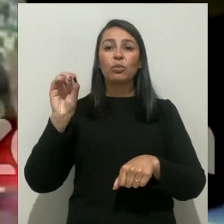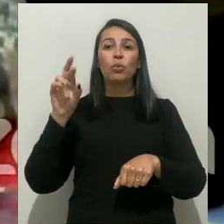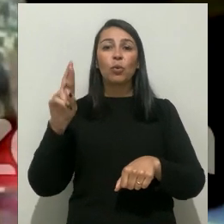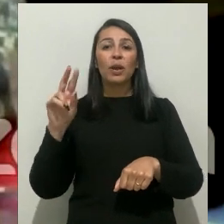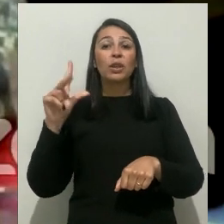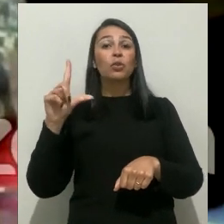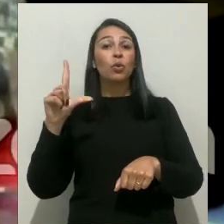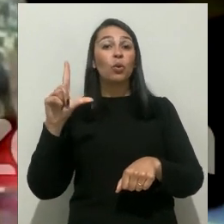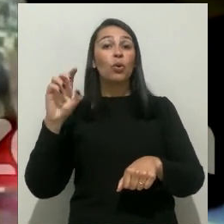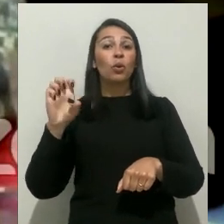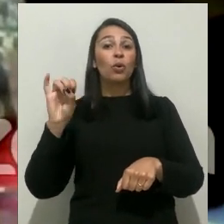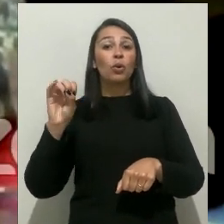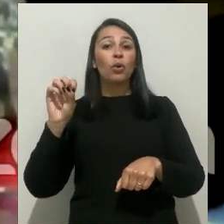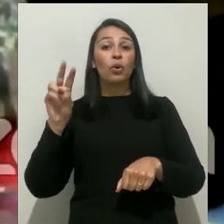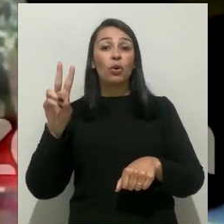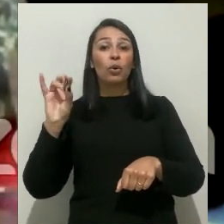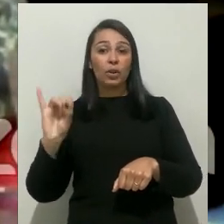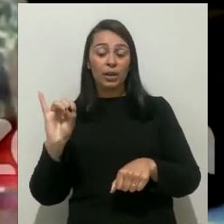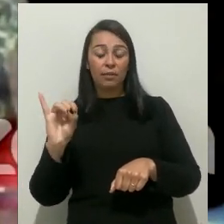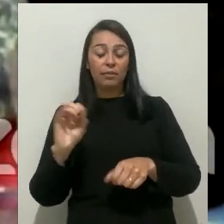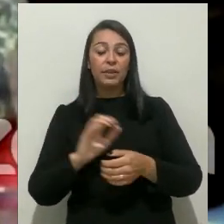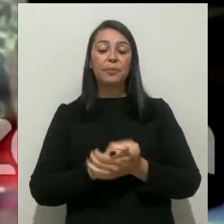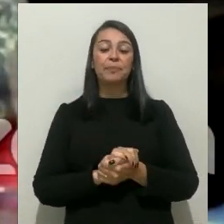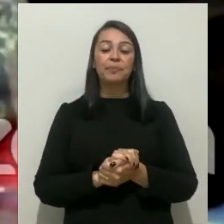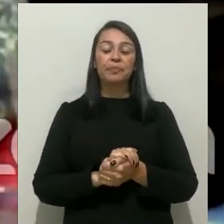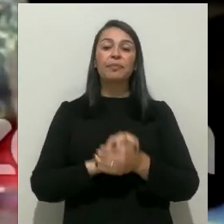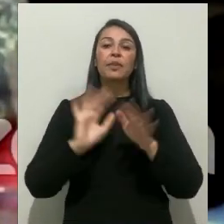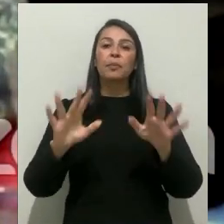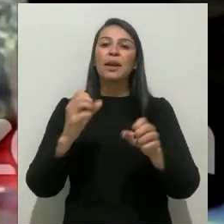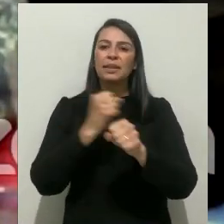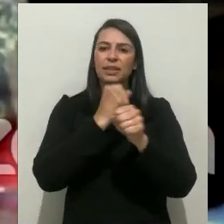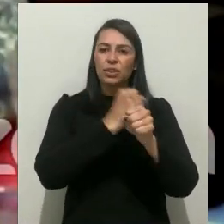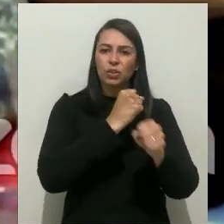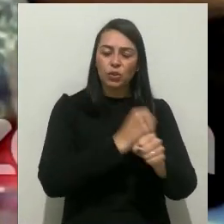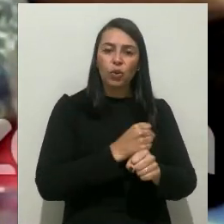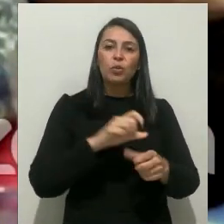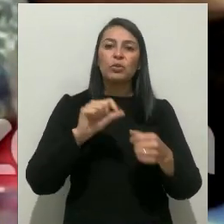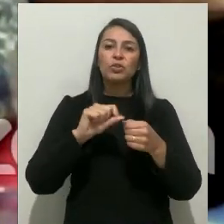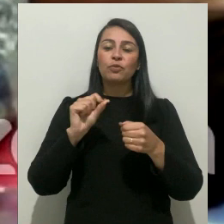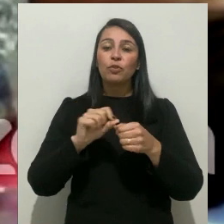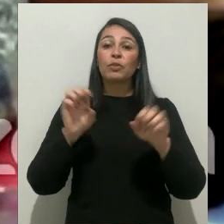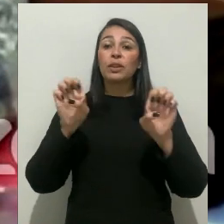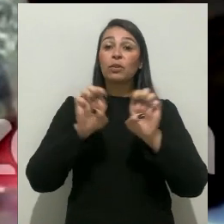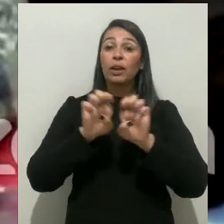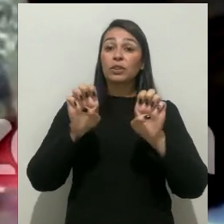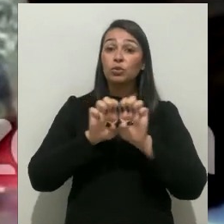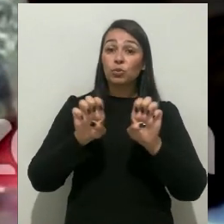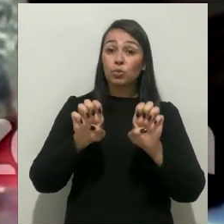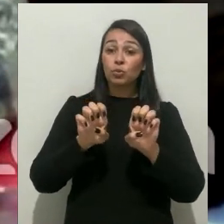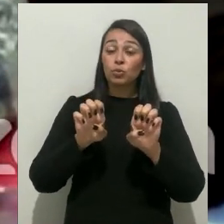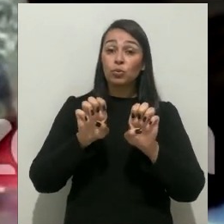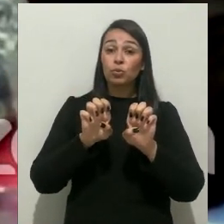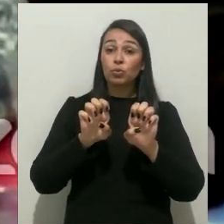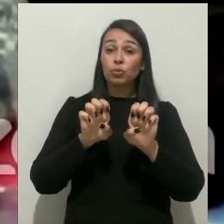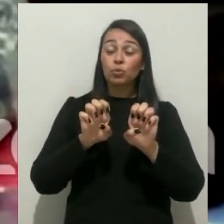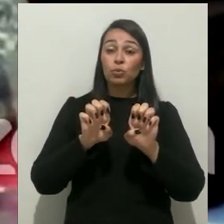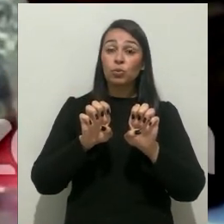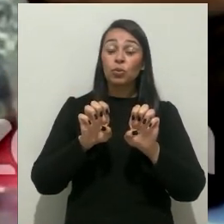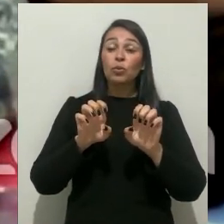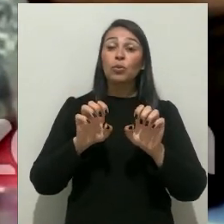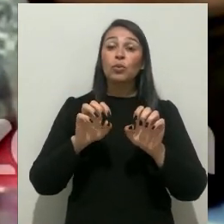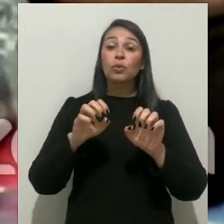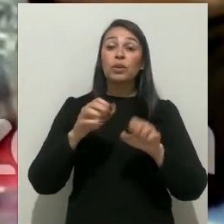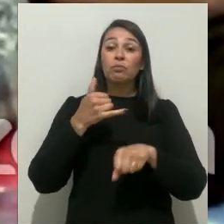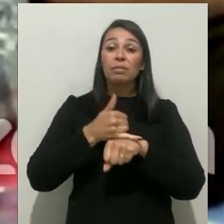não. Mas as grandes obras foram Belas Artes, que foi toda estrutura metálica, todo metálico, depois revestido em